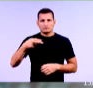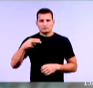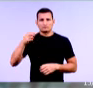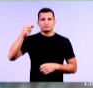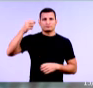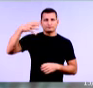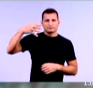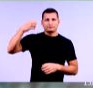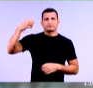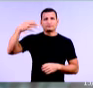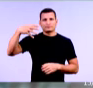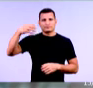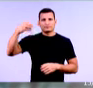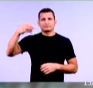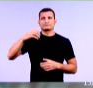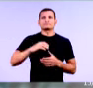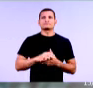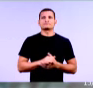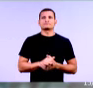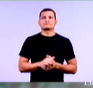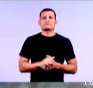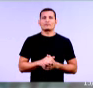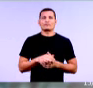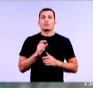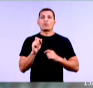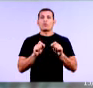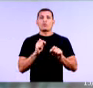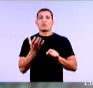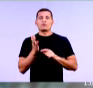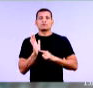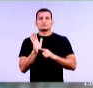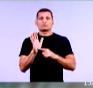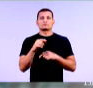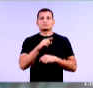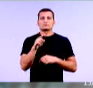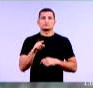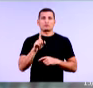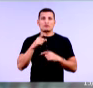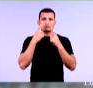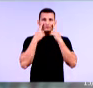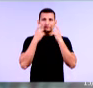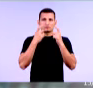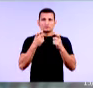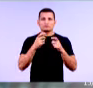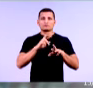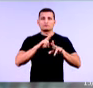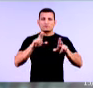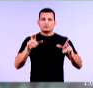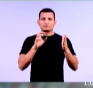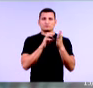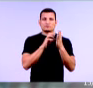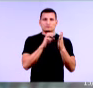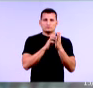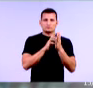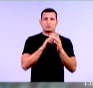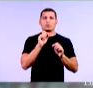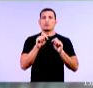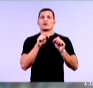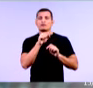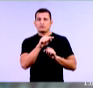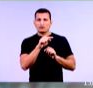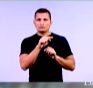ligar. O que eu quero mostrar para vocês, gente, como é que é interessante essa diferença de características, o que ele é,